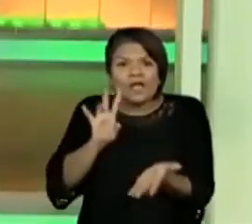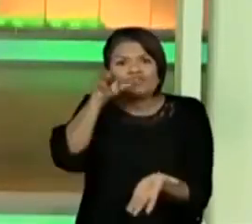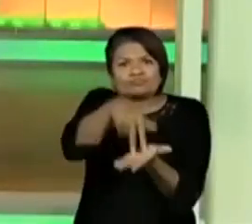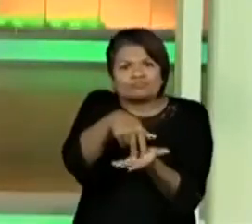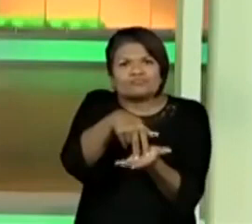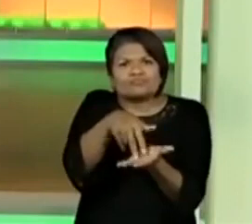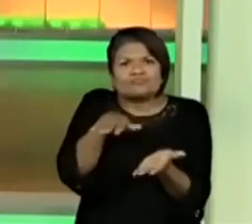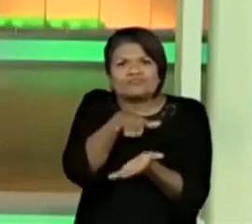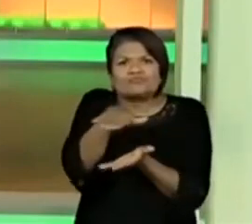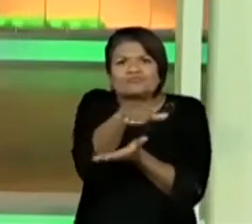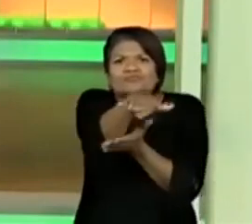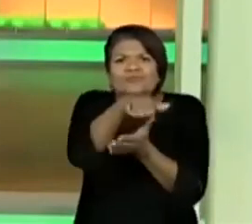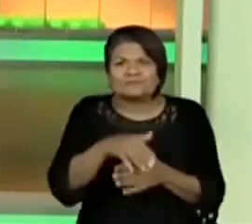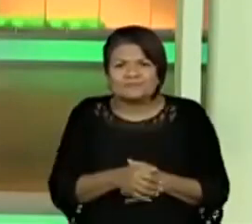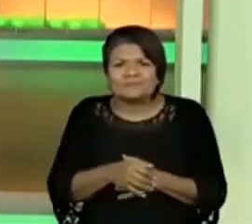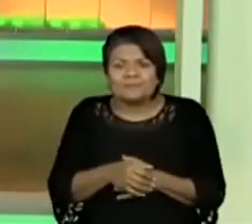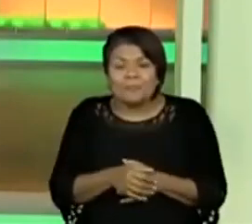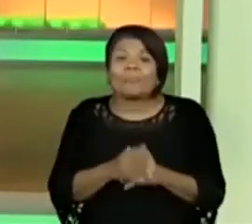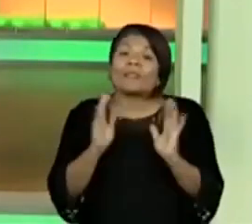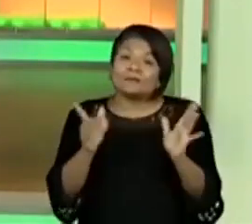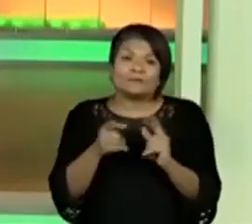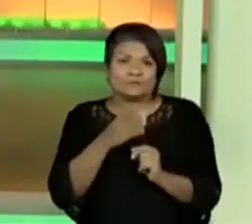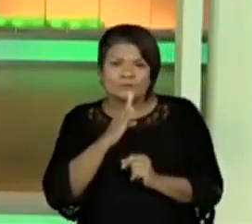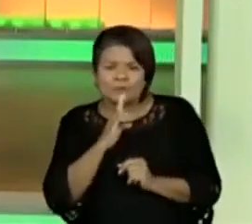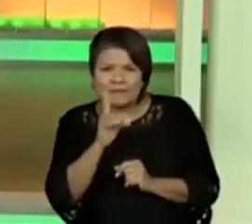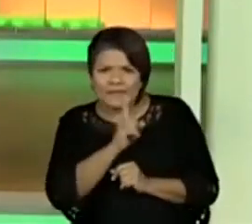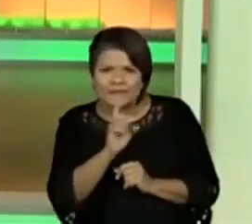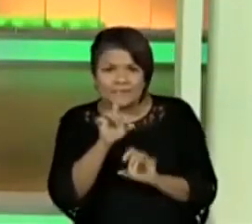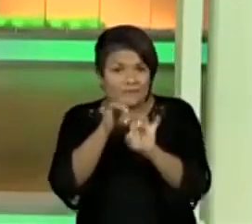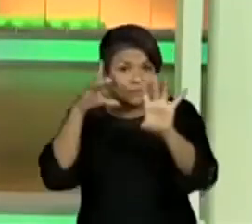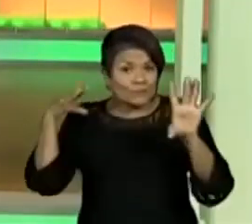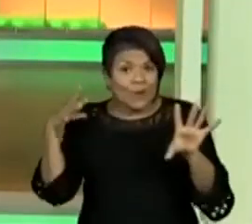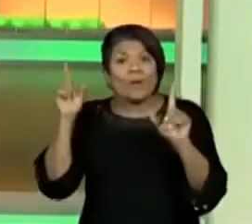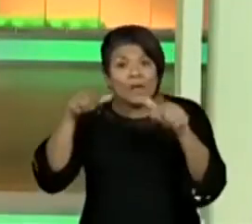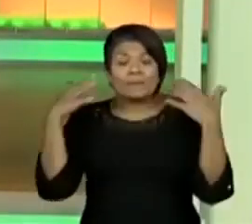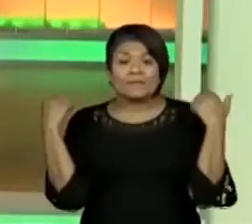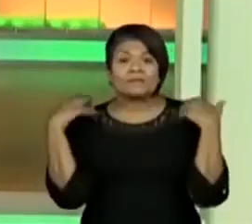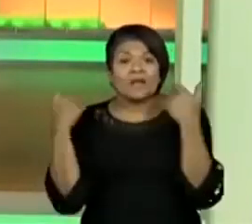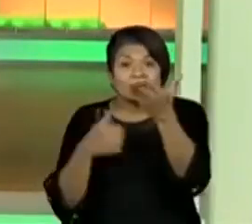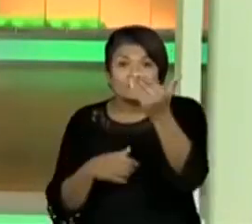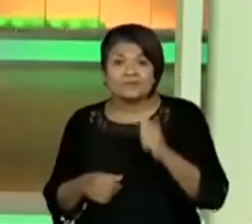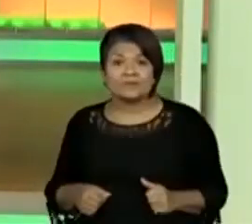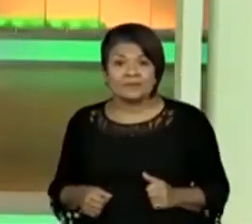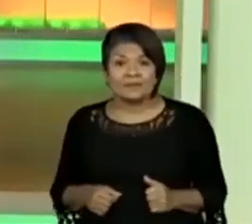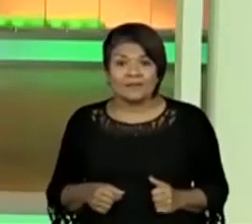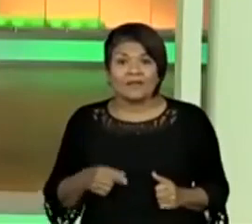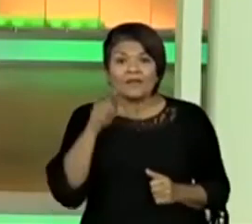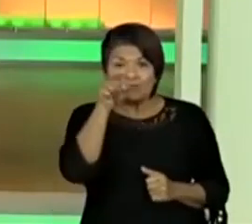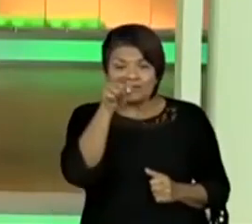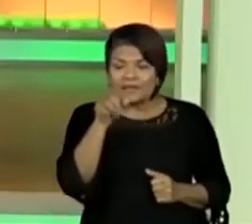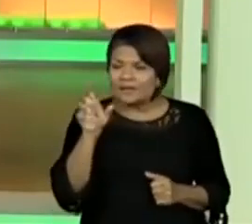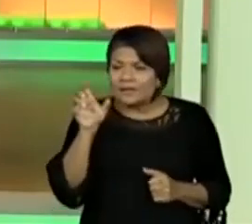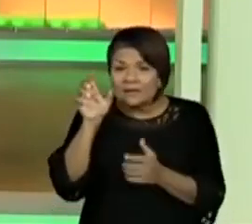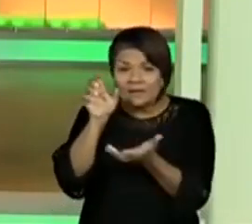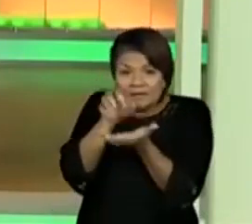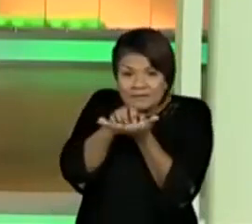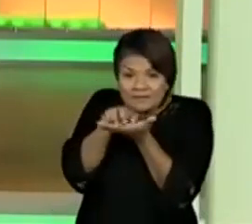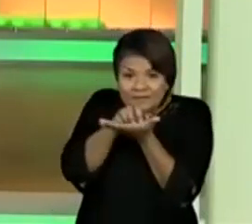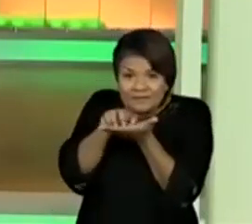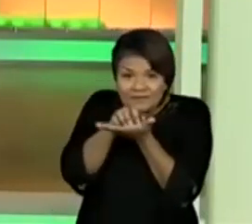Então, para quem não tem conhecimento do que era esse passeio virtual, era isso. Era como se fosse entrar dentro, por exemplo, de